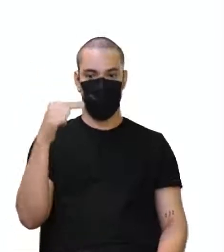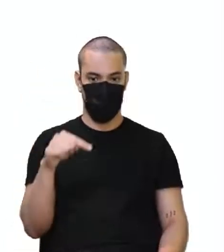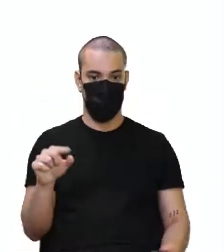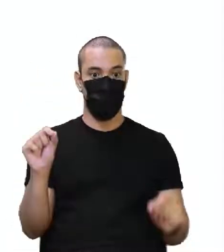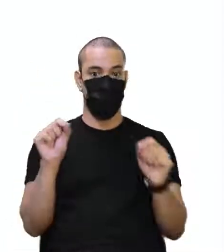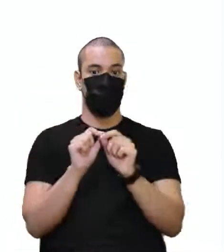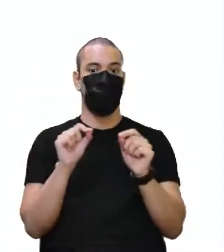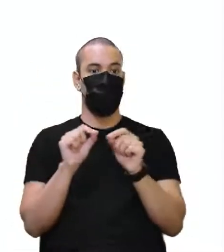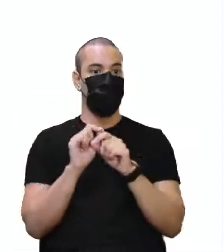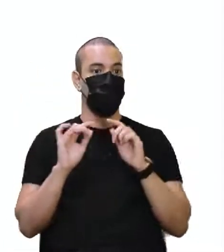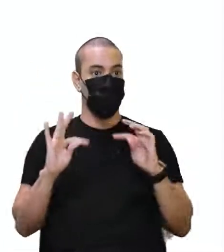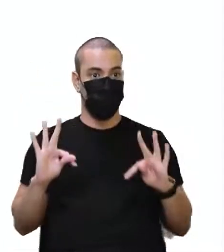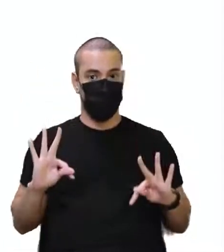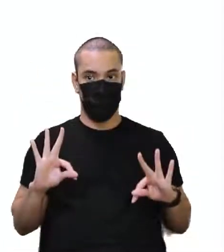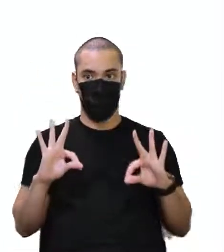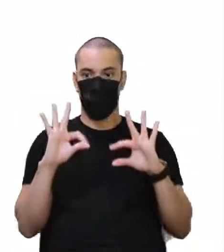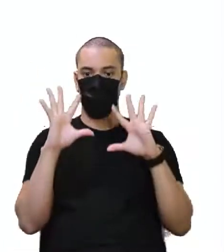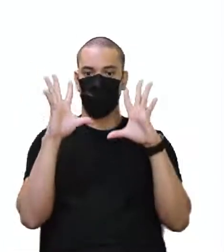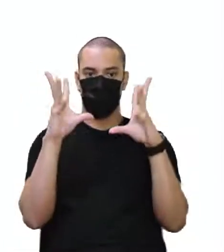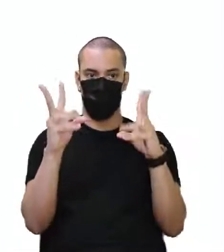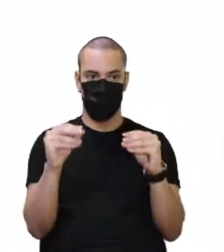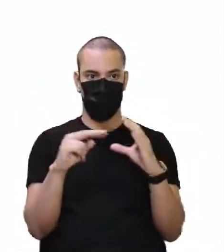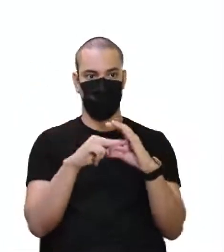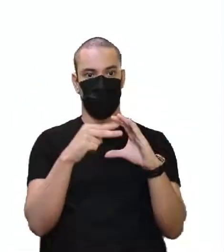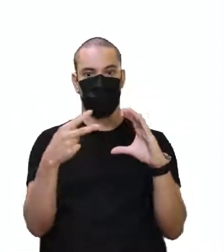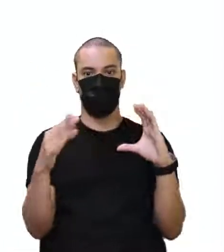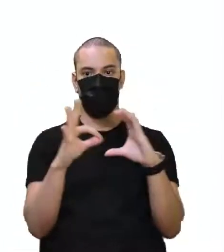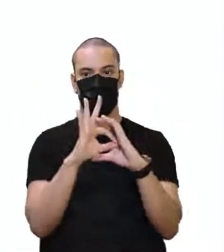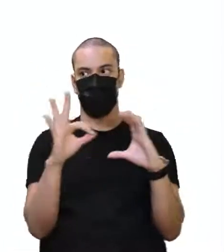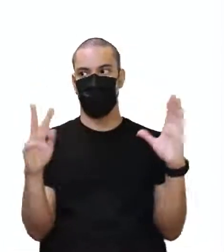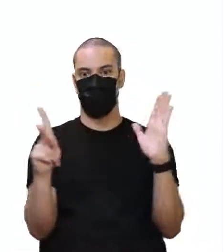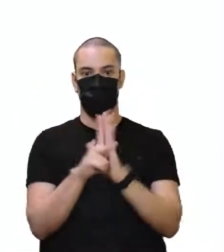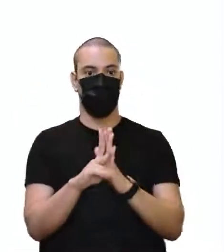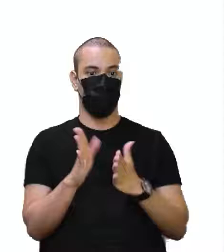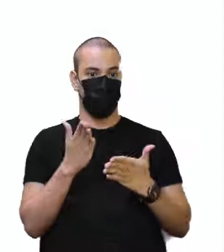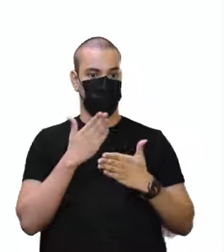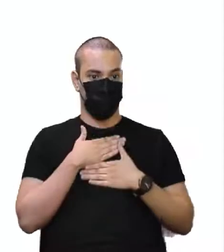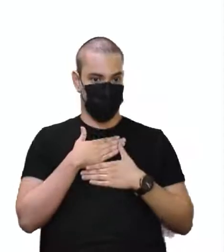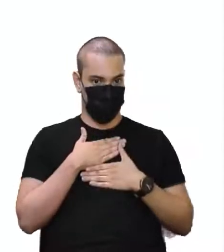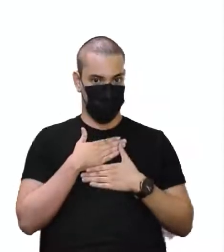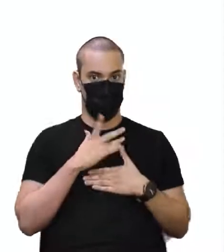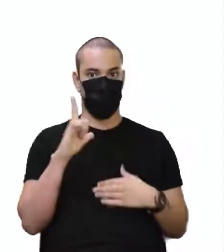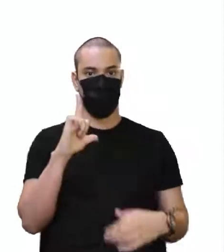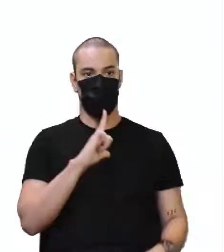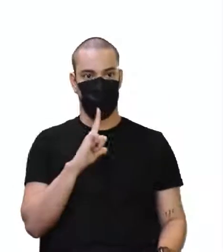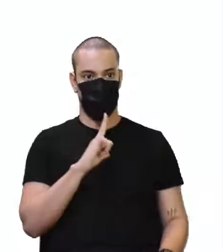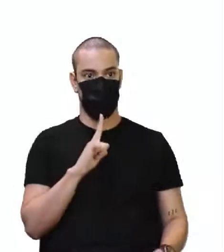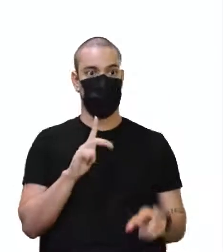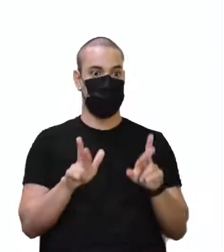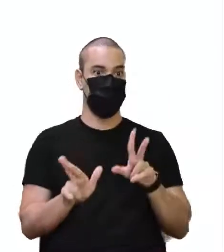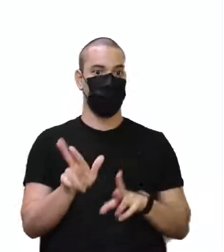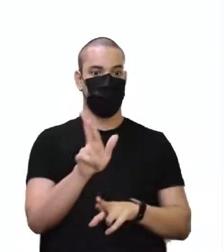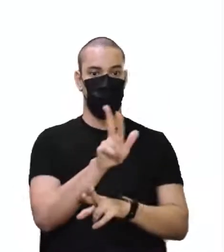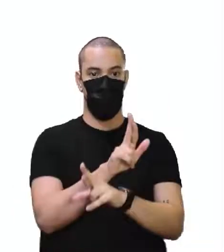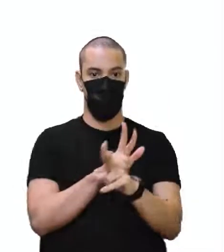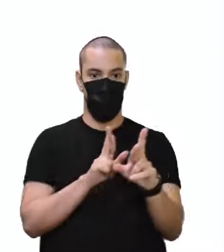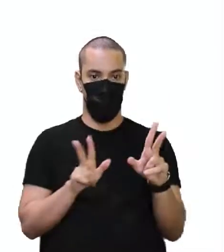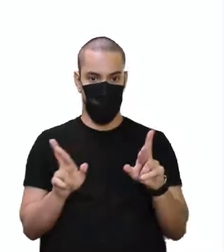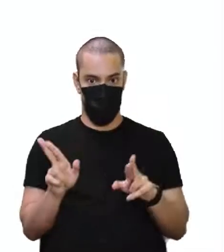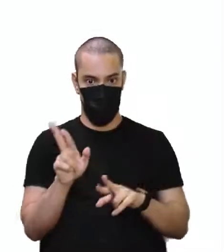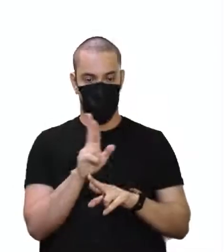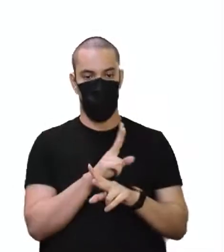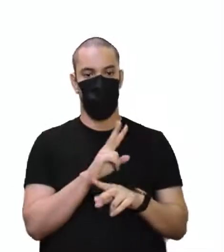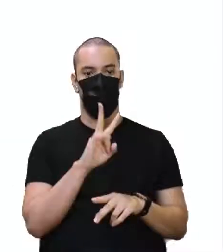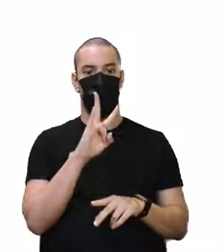fazer isso para todos os gametas que eu obtive. E eu vou ter cruzamentos diferentes. Tá certo?